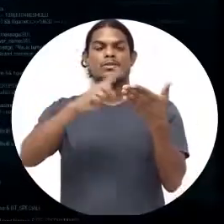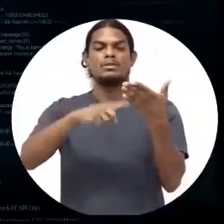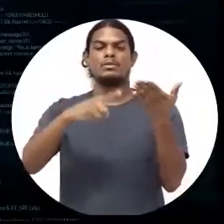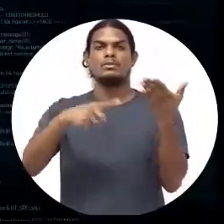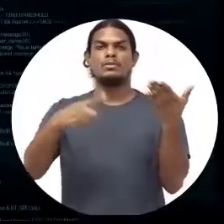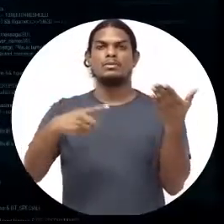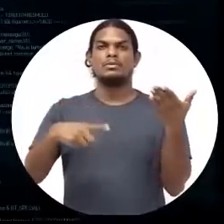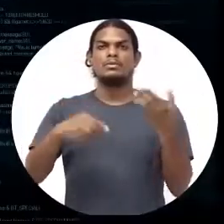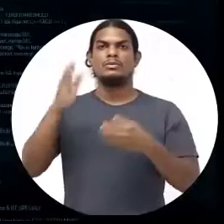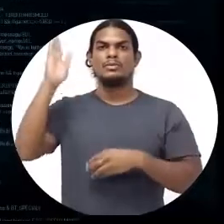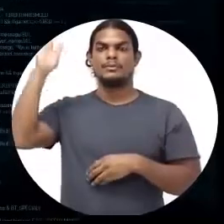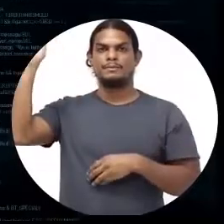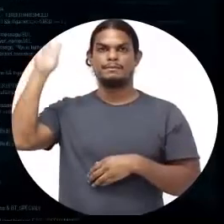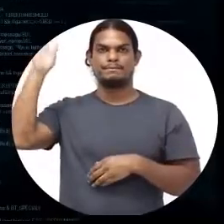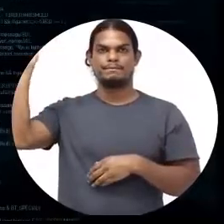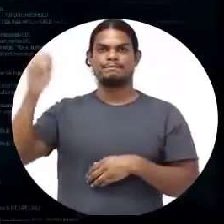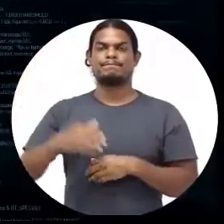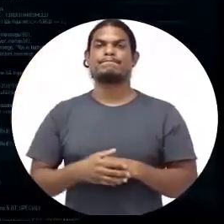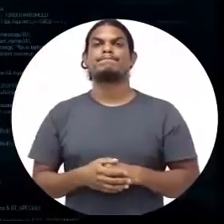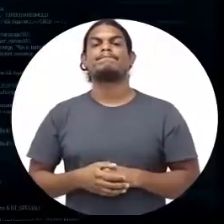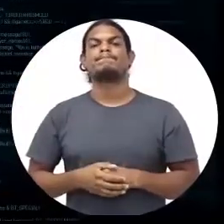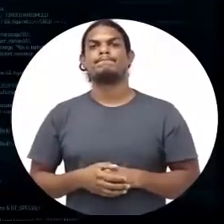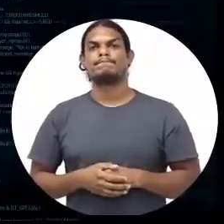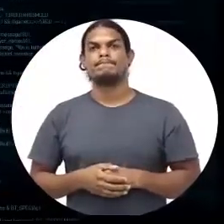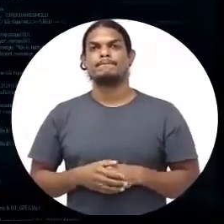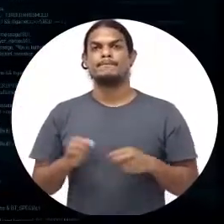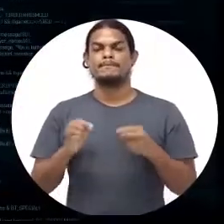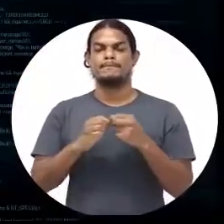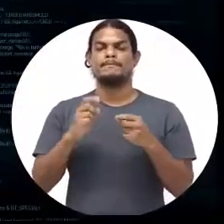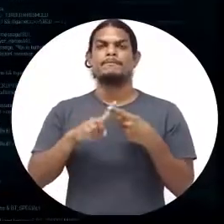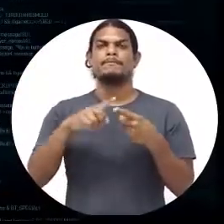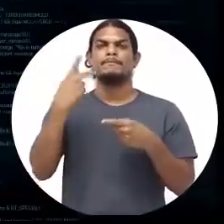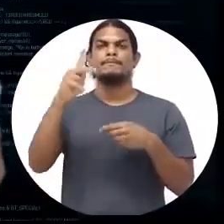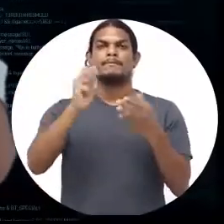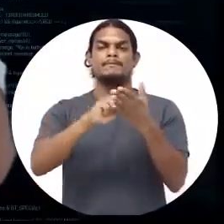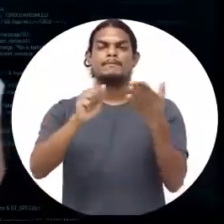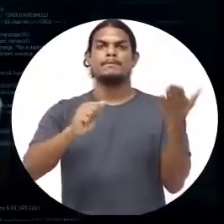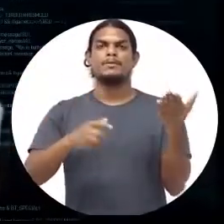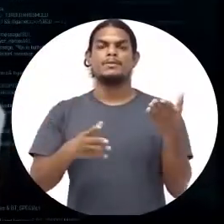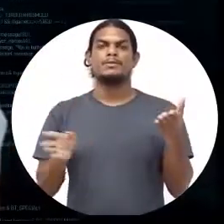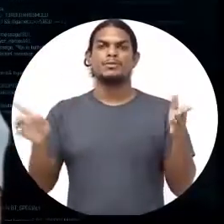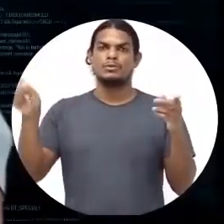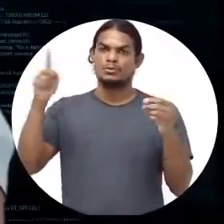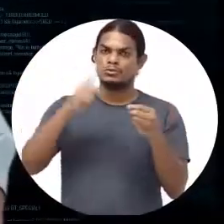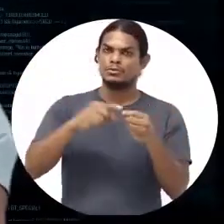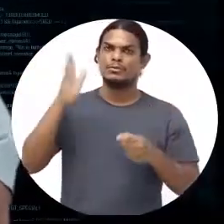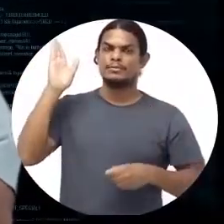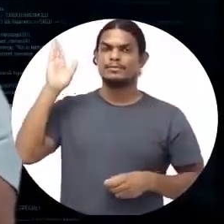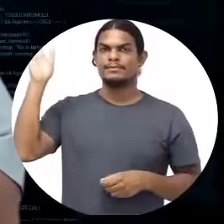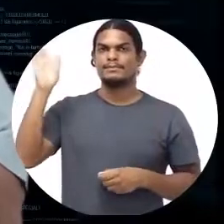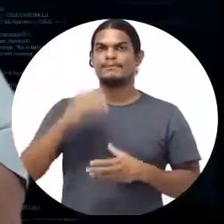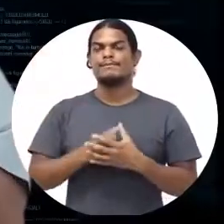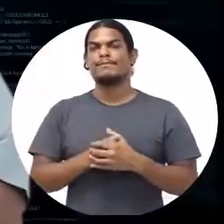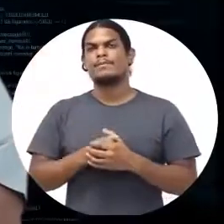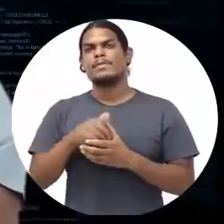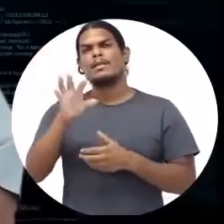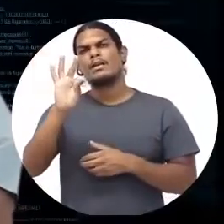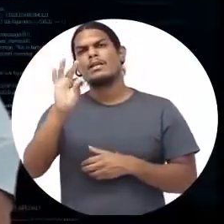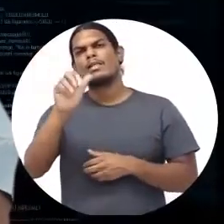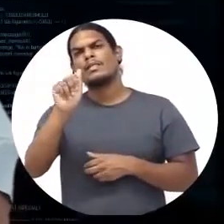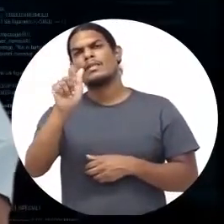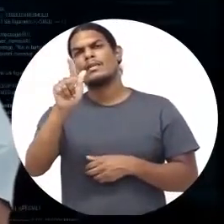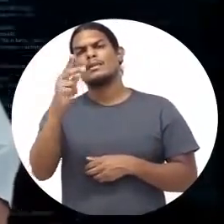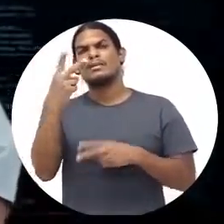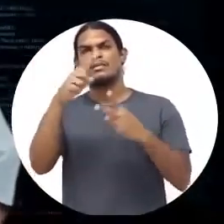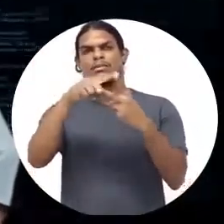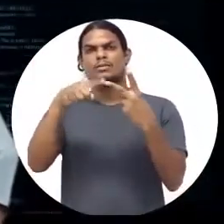o seu caderno de estudo e faça os exercícios propostos lá. Voltando. A tag, ela pode ser de duas formas.